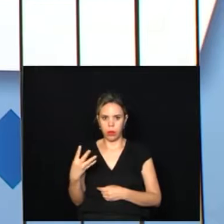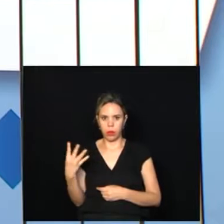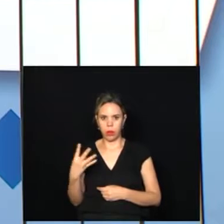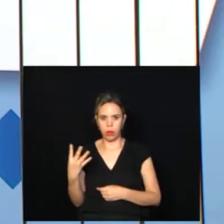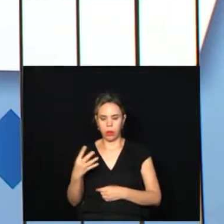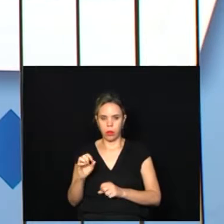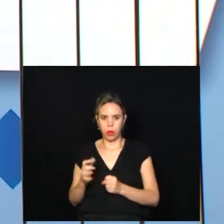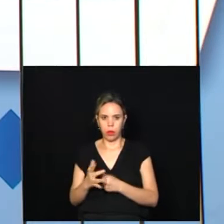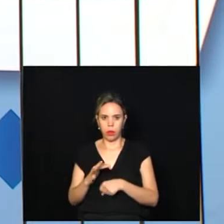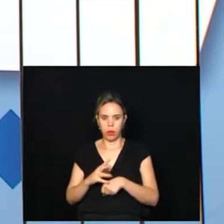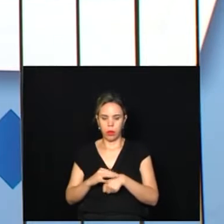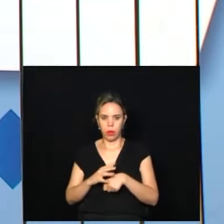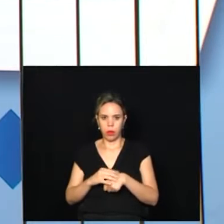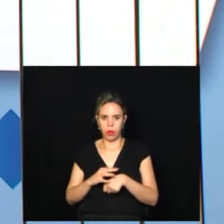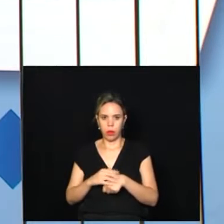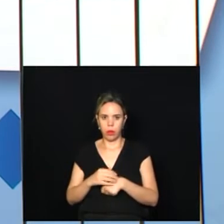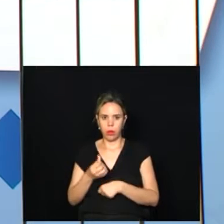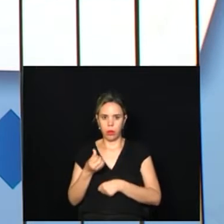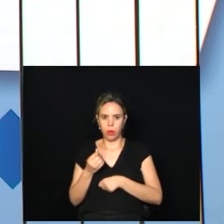300.644 casos da doença, com